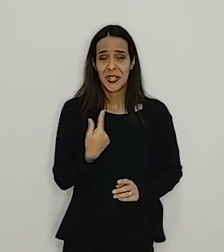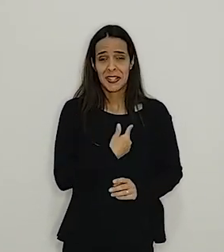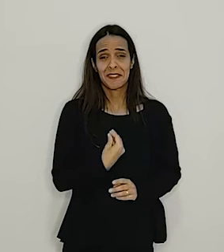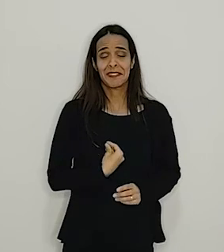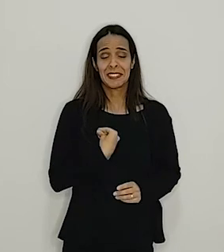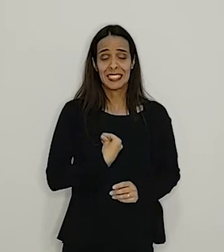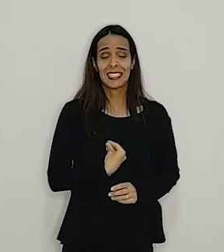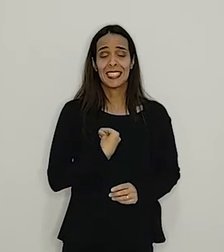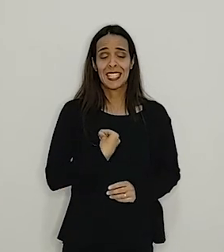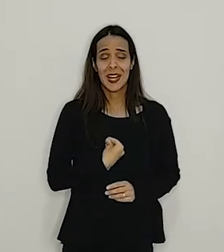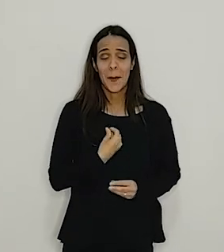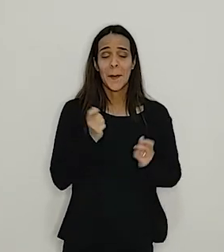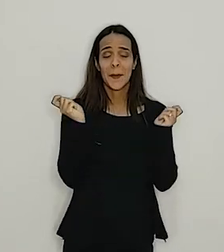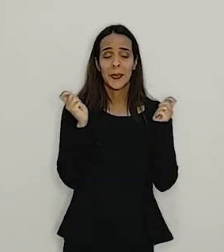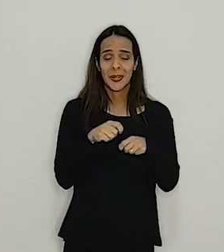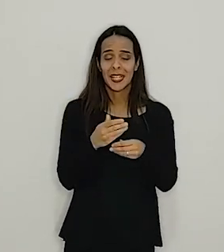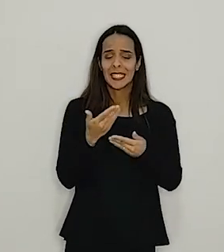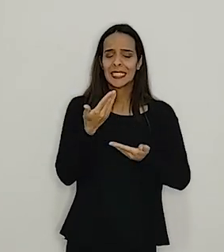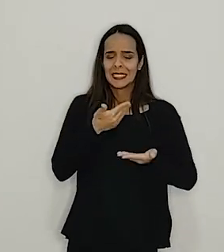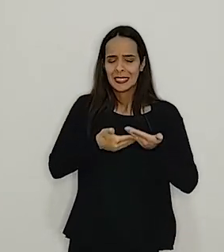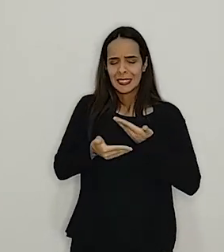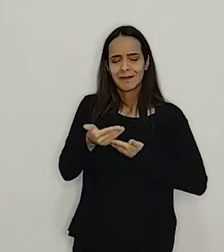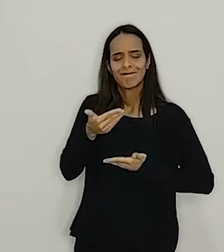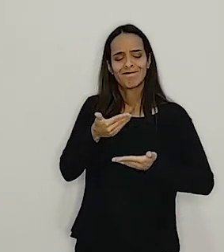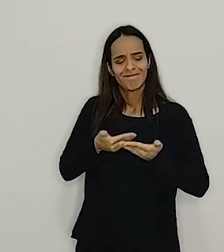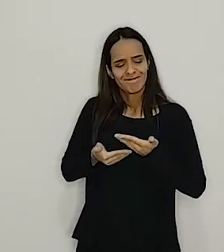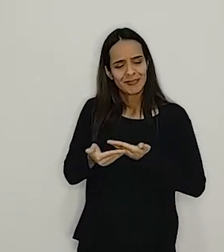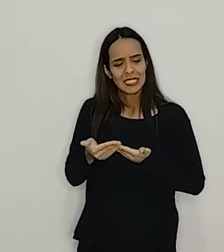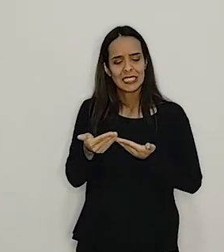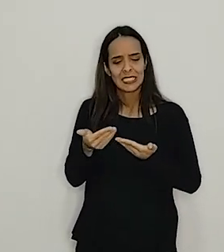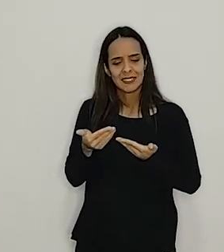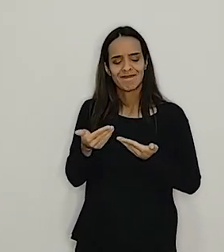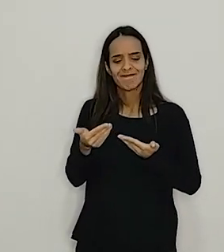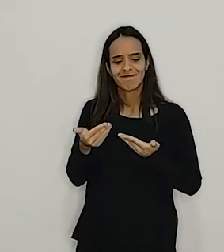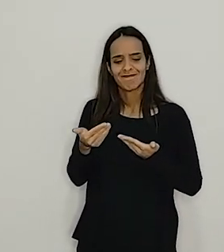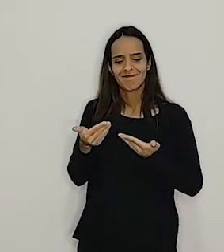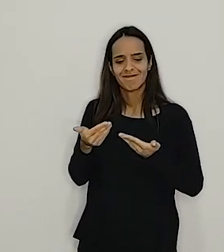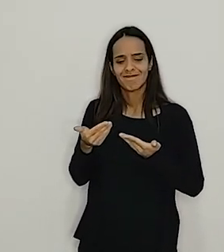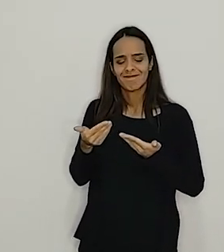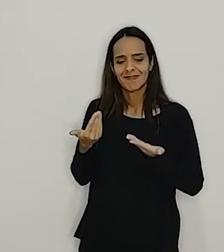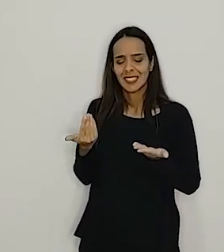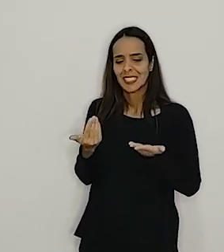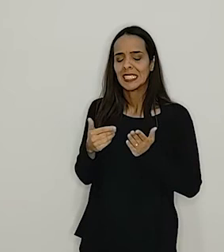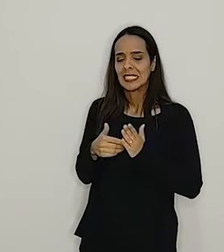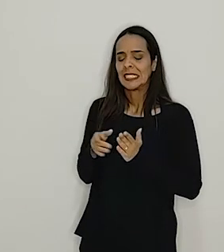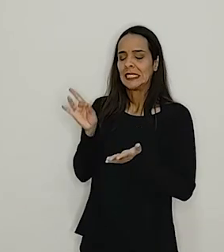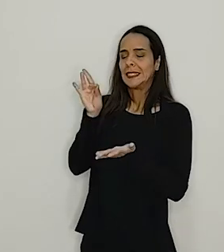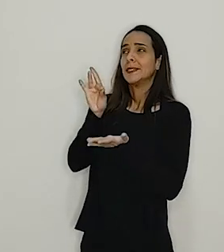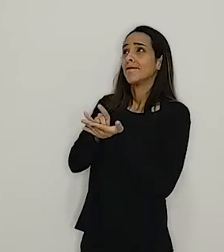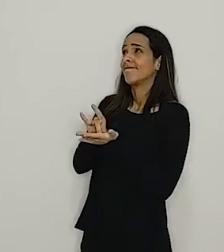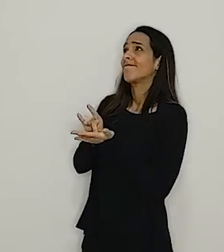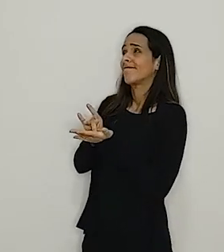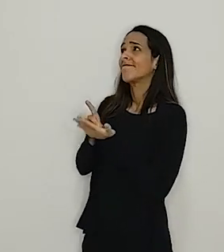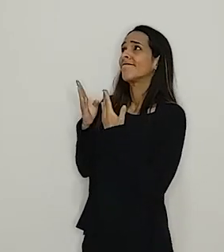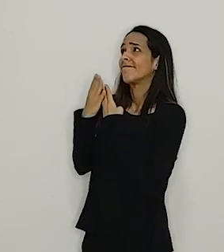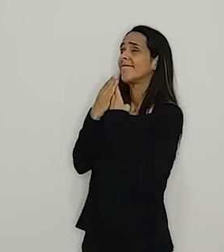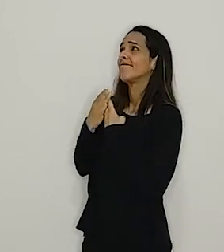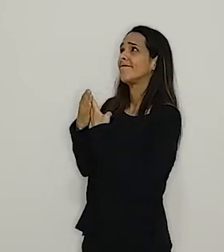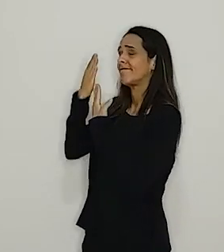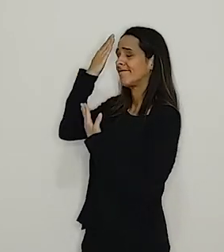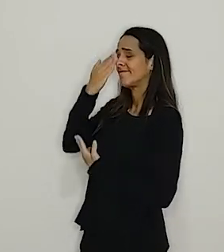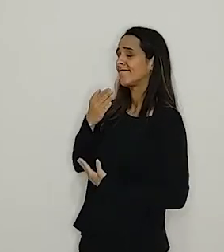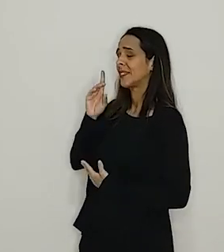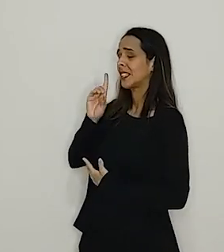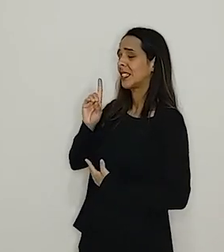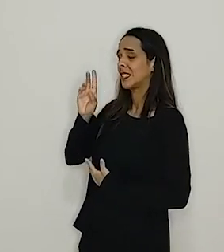nossa existência e a gente poder dialogar com isso de uma forma muito honesta, apesar de dura, e confessarmos isso diante